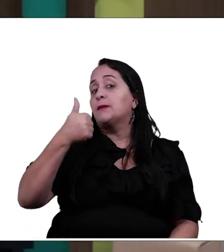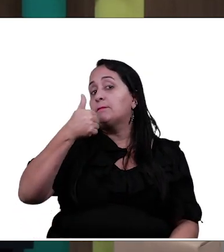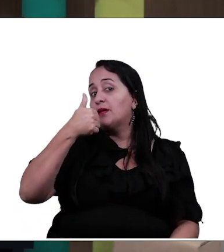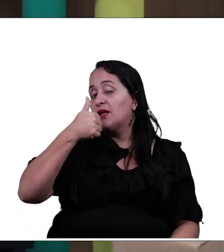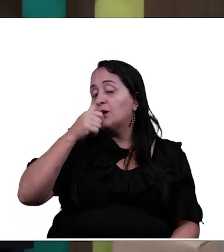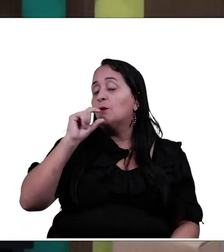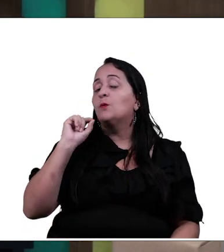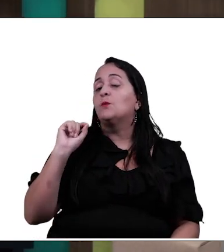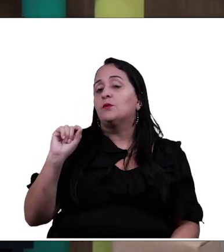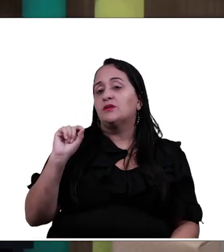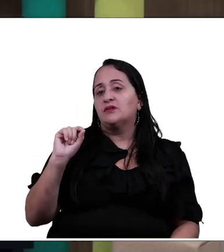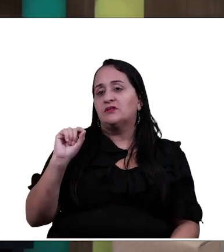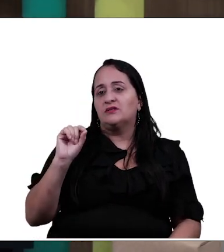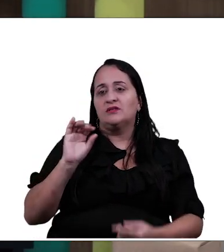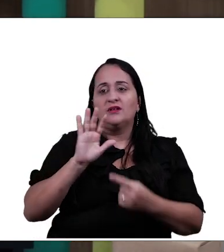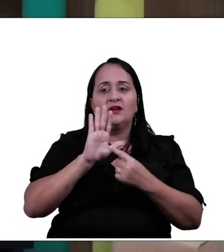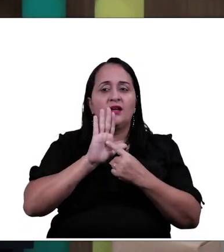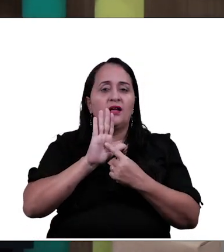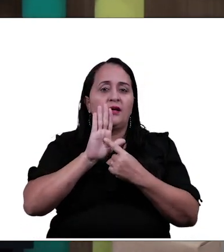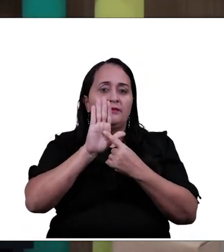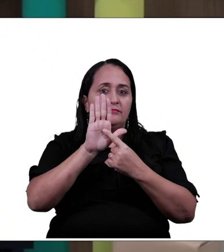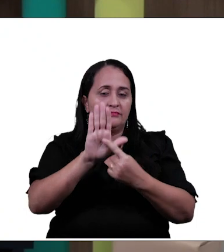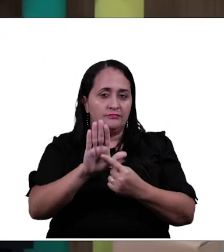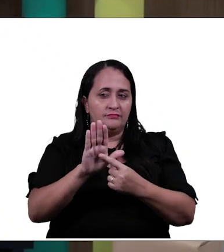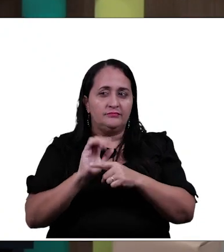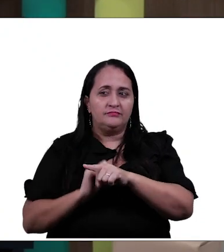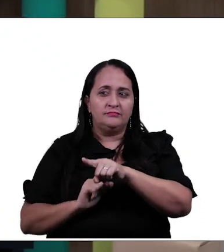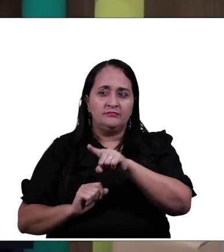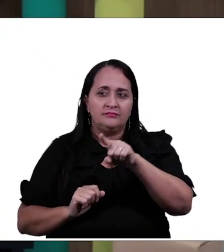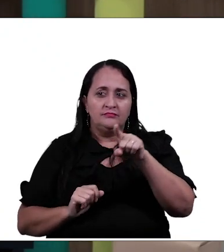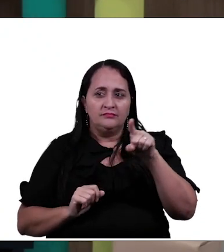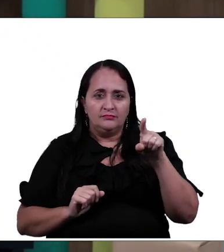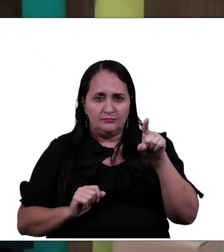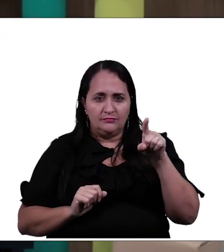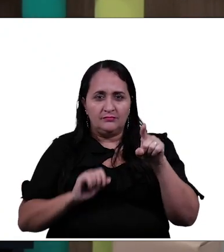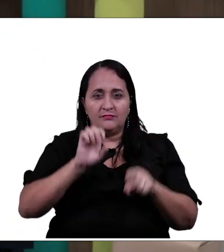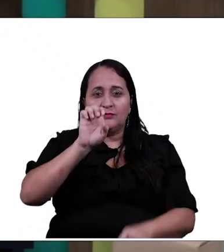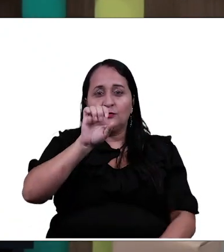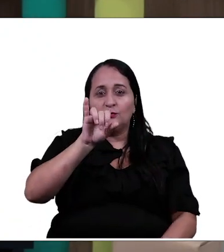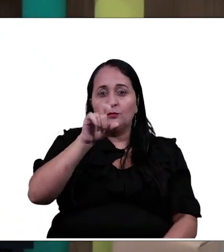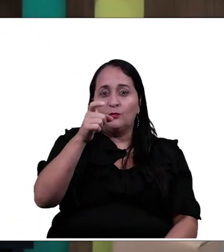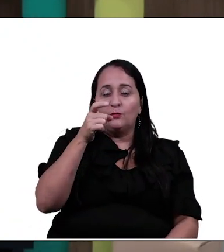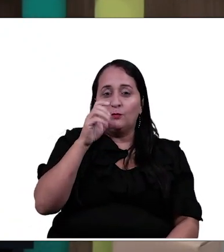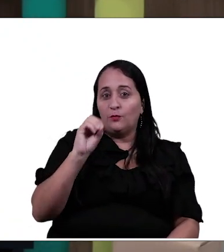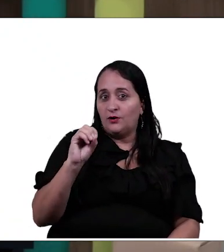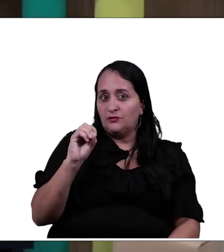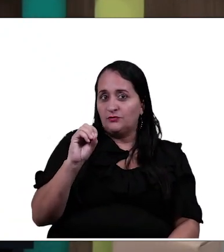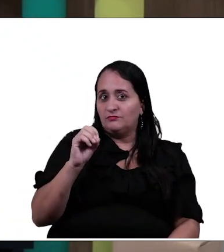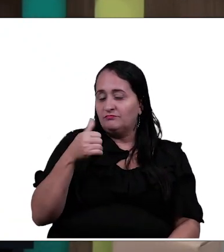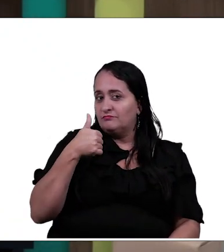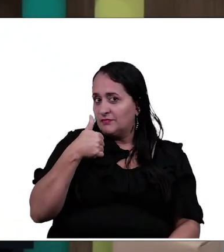posso escrever na forma de uma fração. O numerador da fração